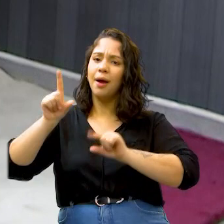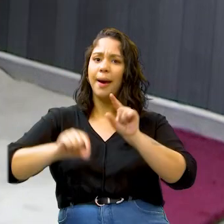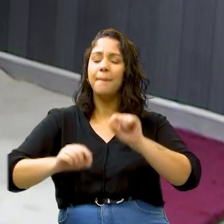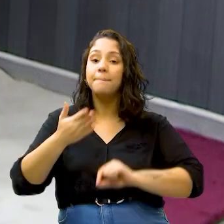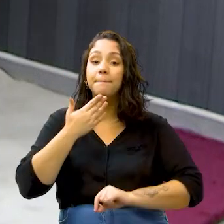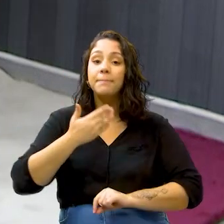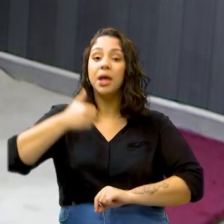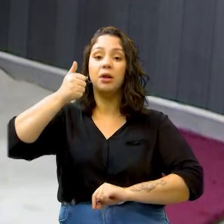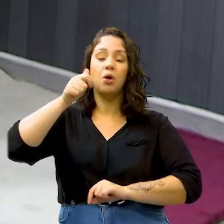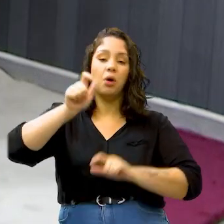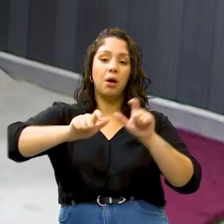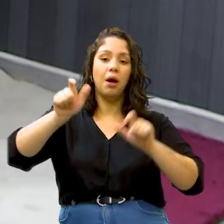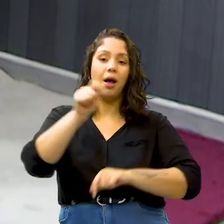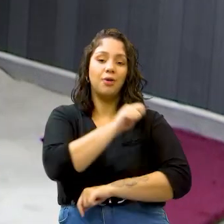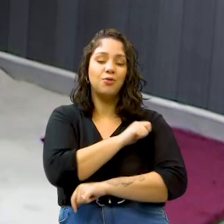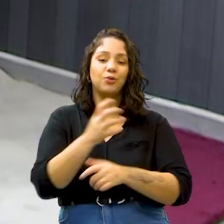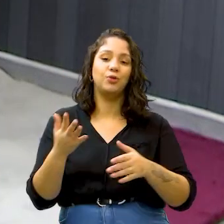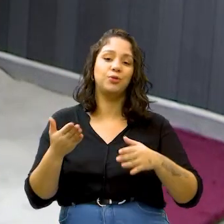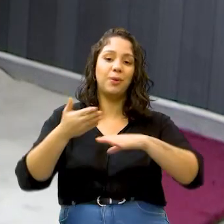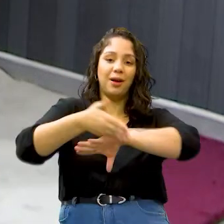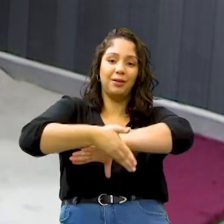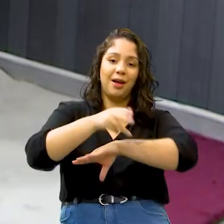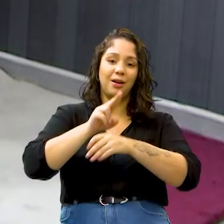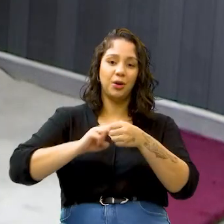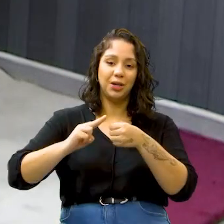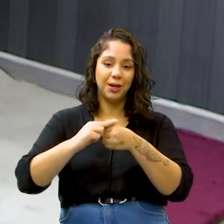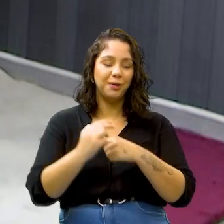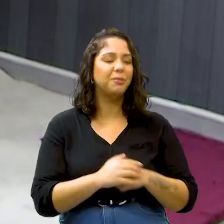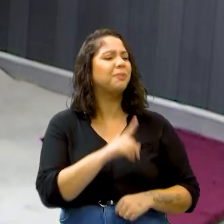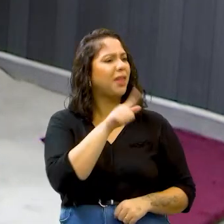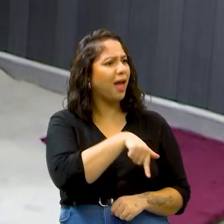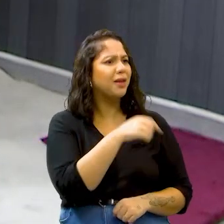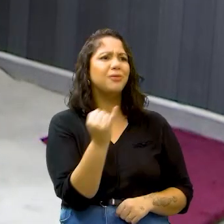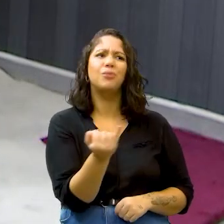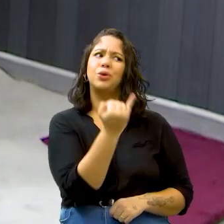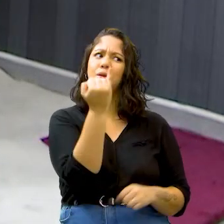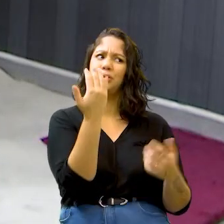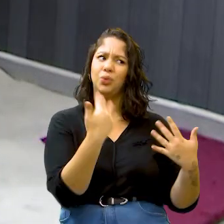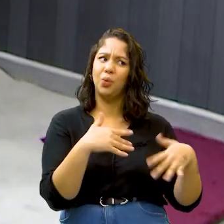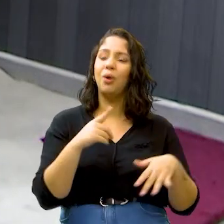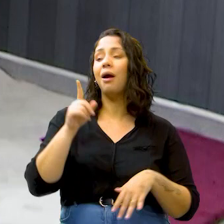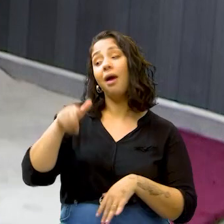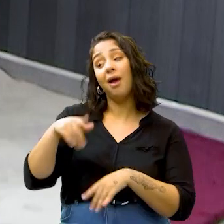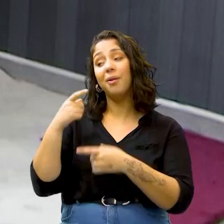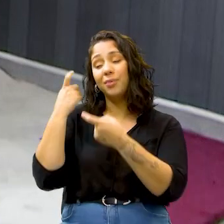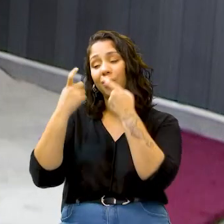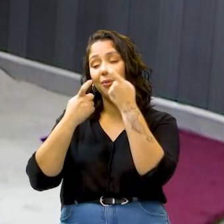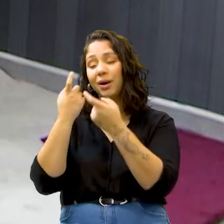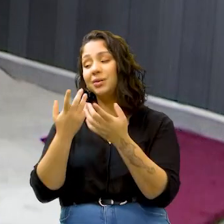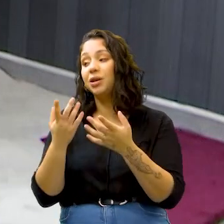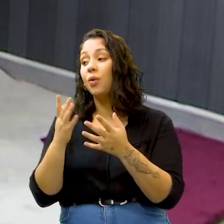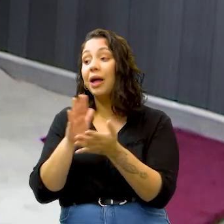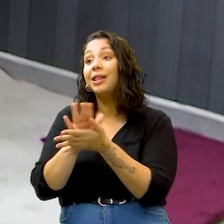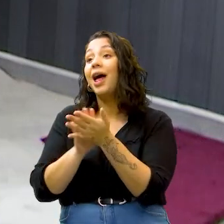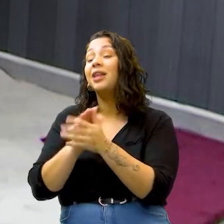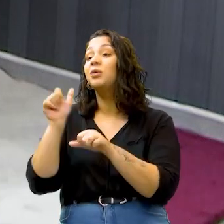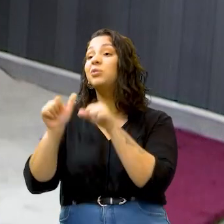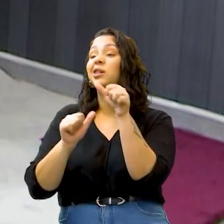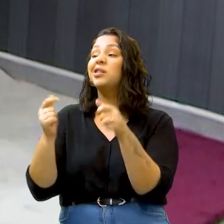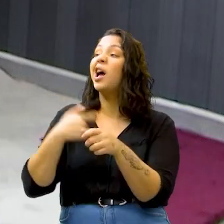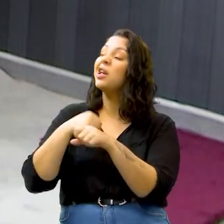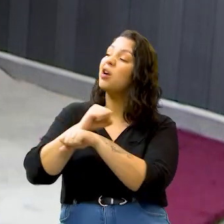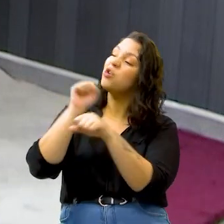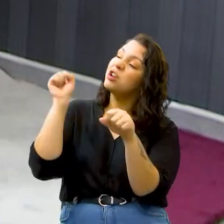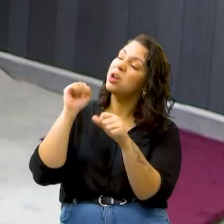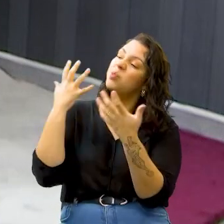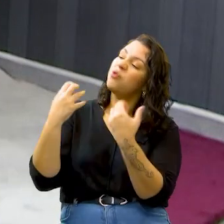nós traremos selecionando melhores candidatos para Unicamp é eu acho que isso é muito importante é essa nossa preocupação nenhuma